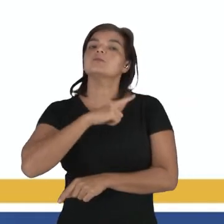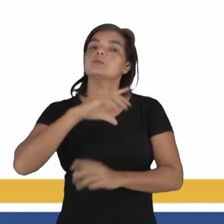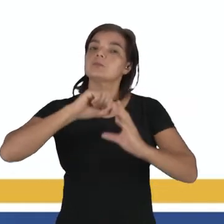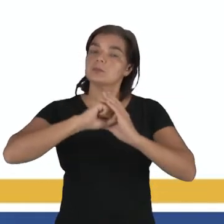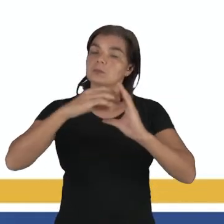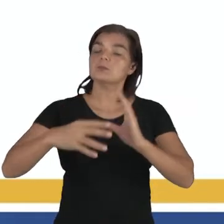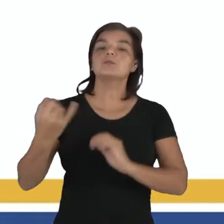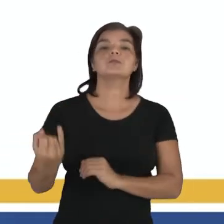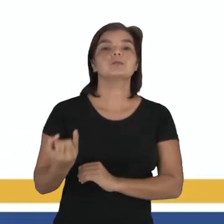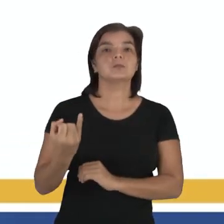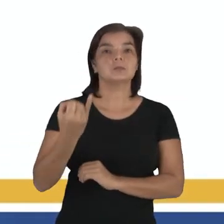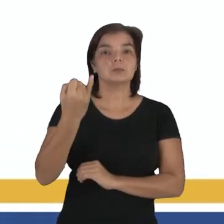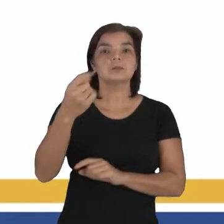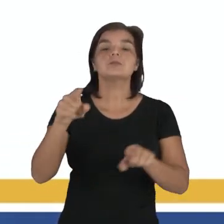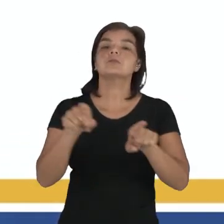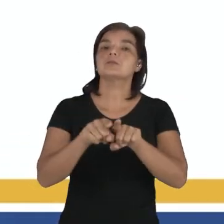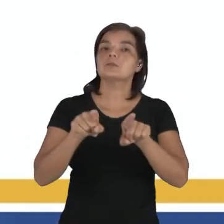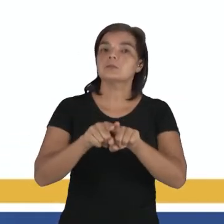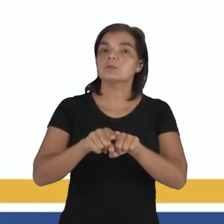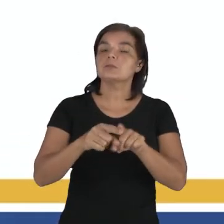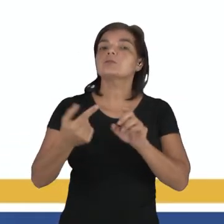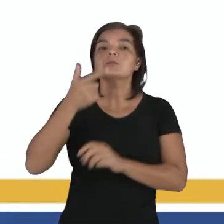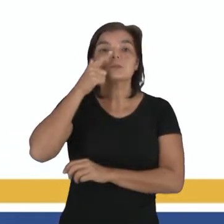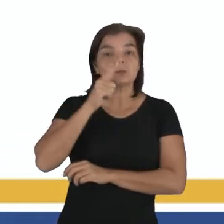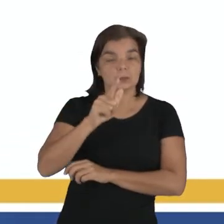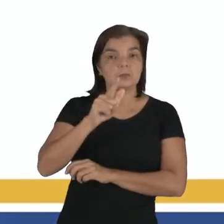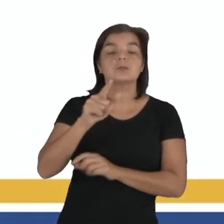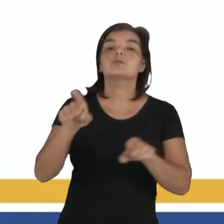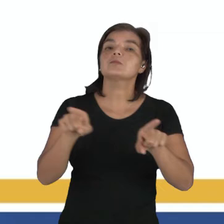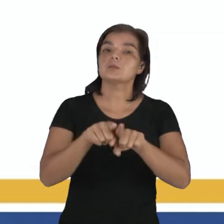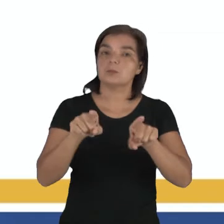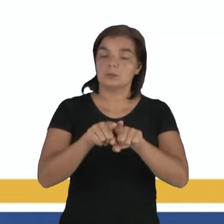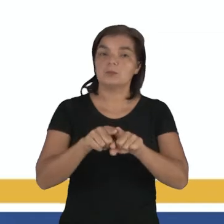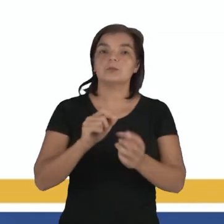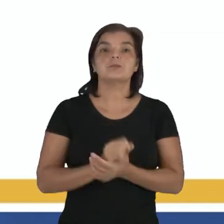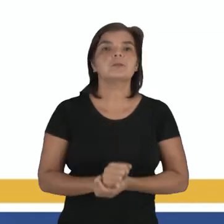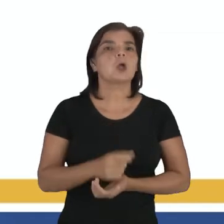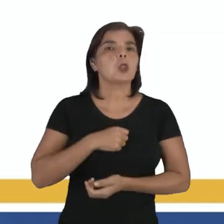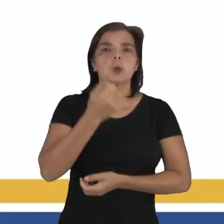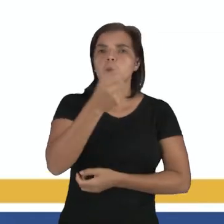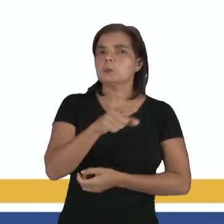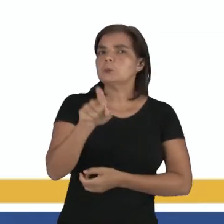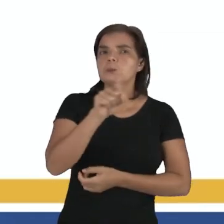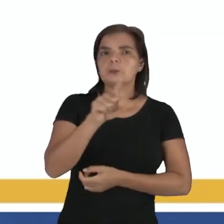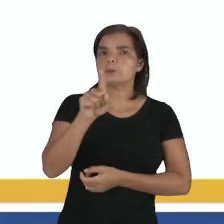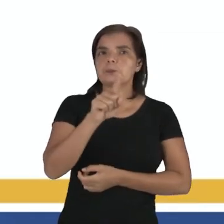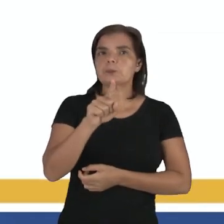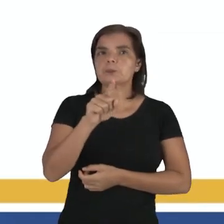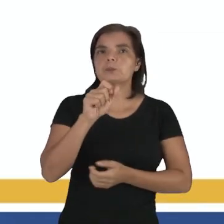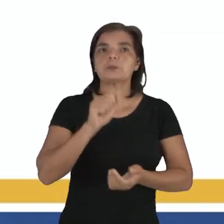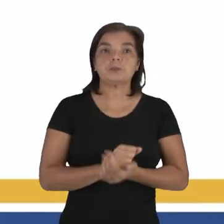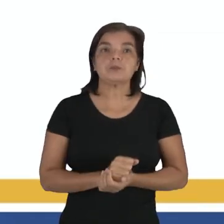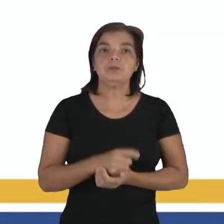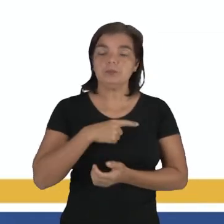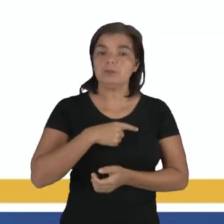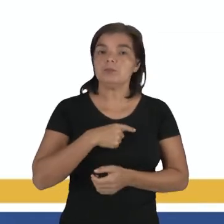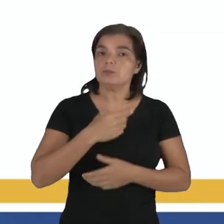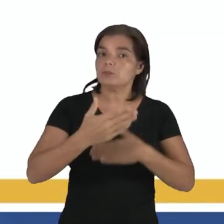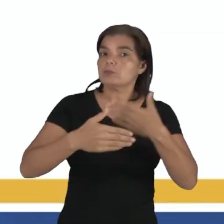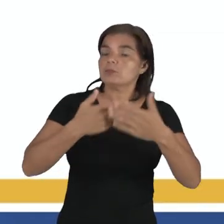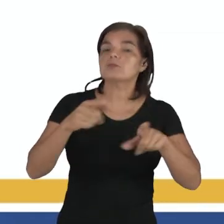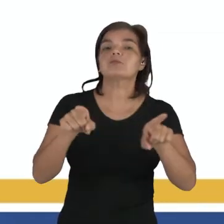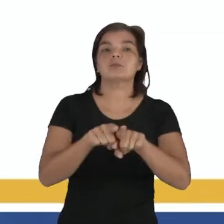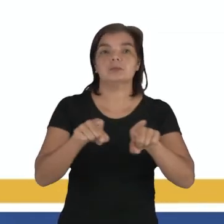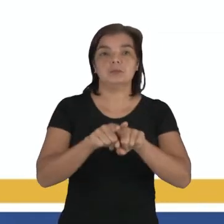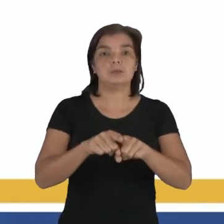característica muito importante, porque elas conseguem se propagar também no vácuo. Elas não precisam de um meio para se propagarem. É por